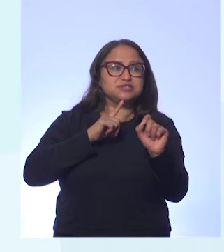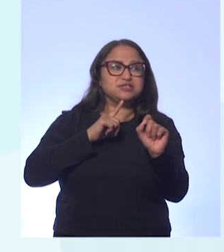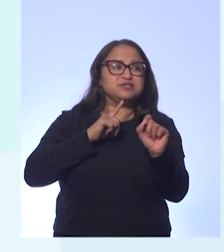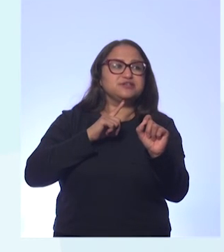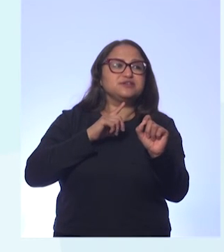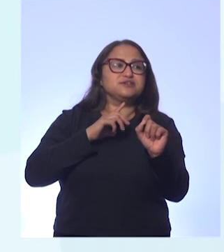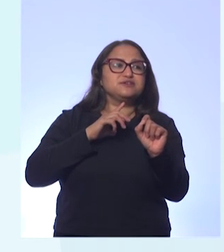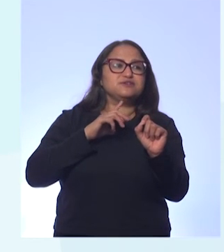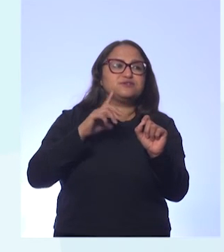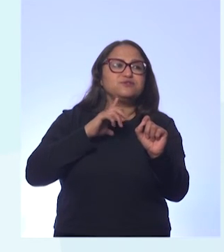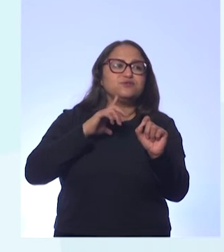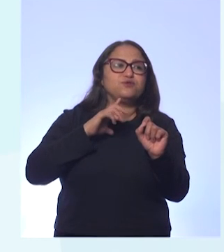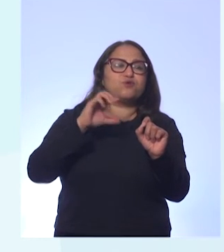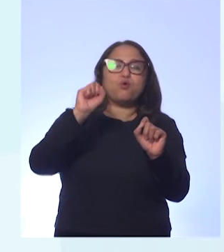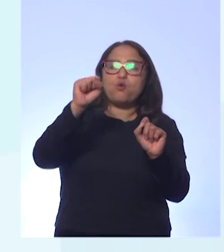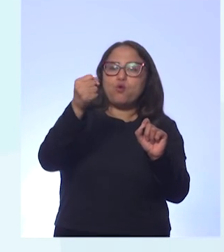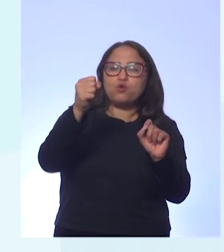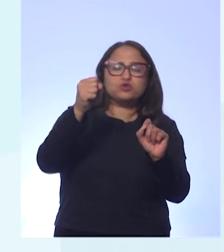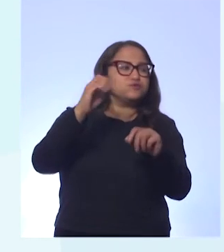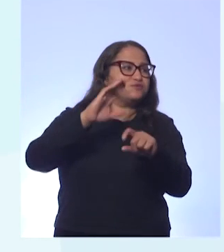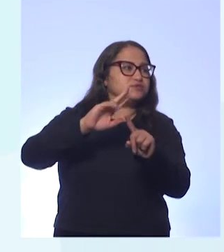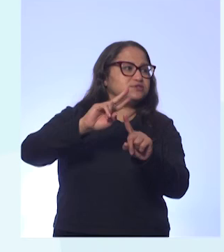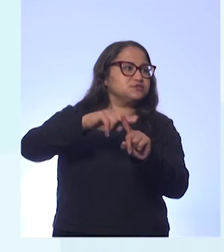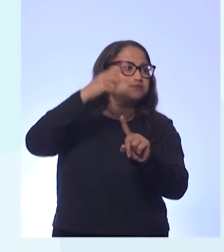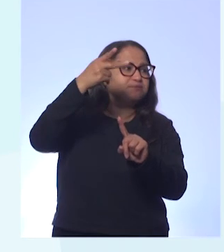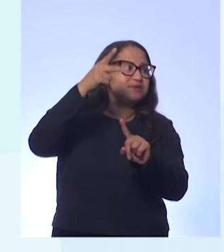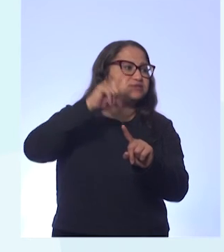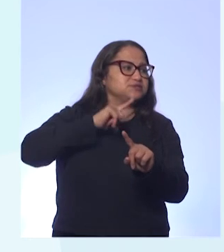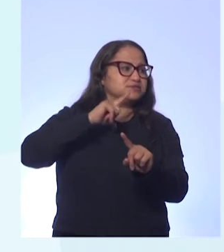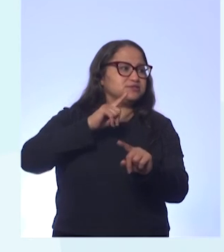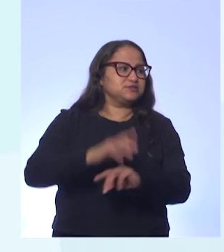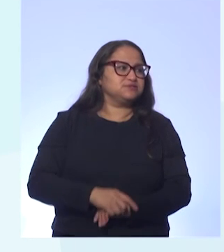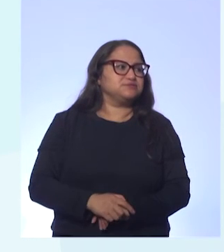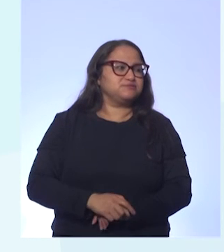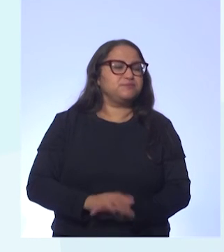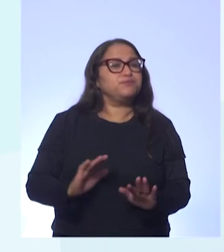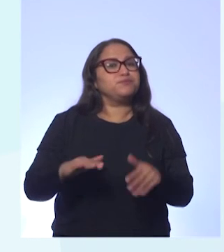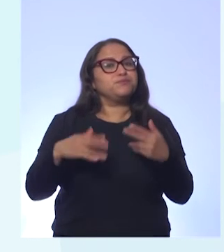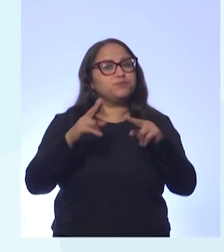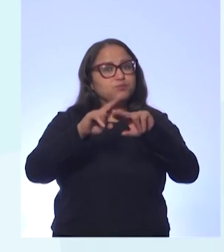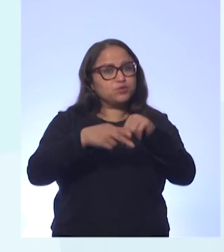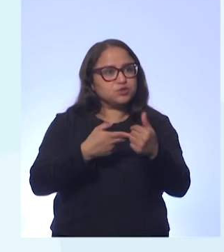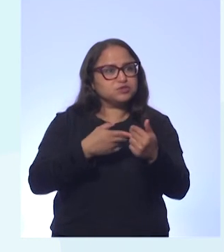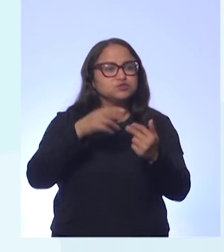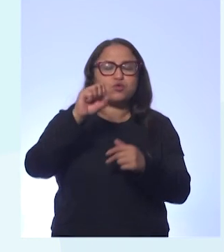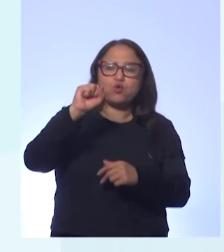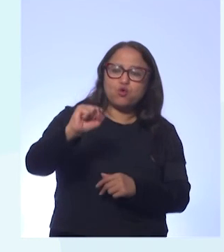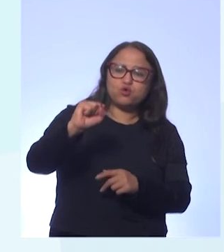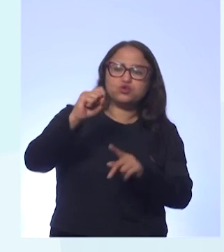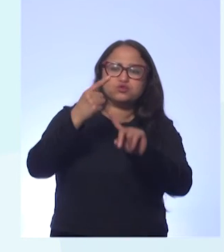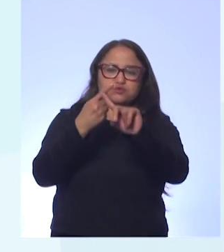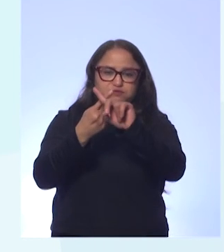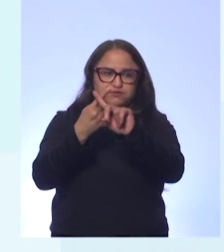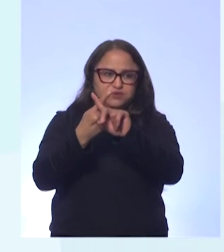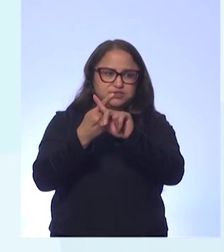real vai valer 8 vezes mais essa escala que está aí. Portanto, vai dar 8 vezes